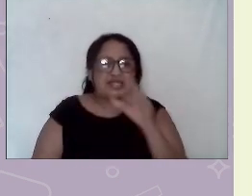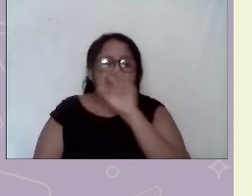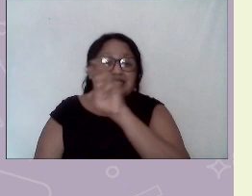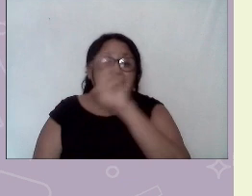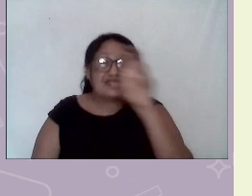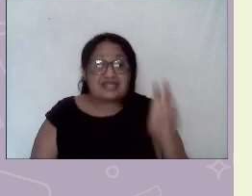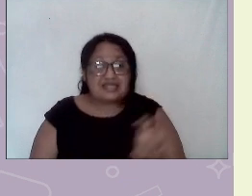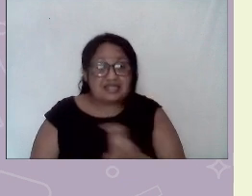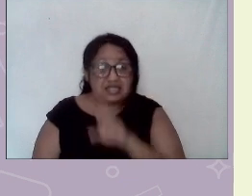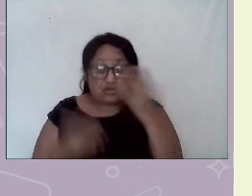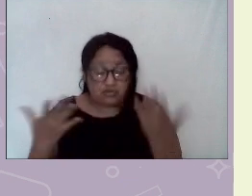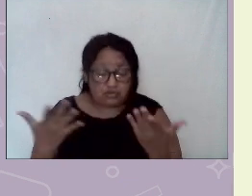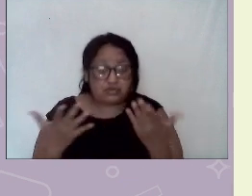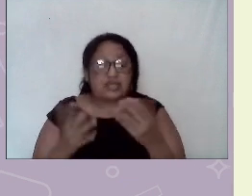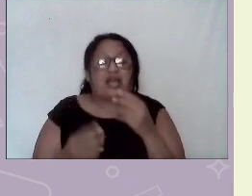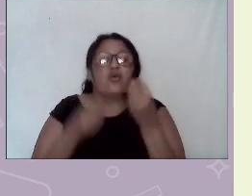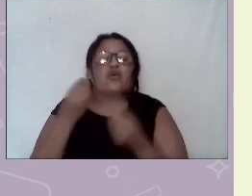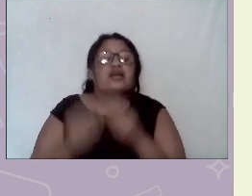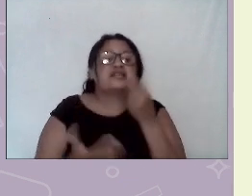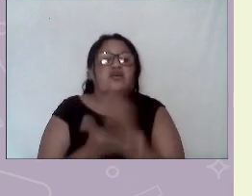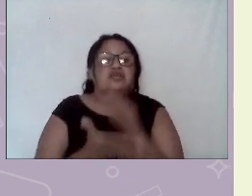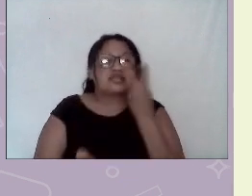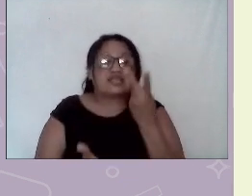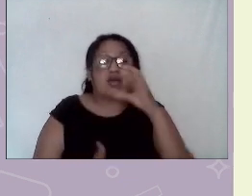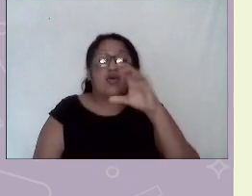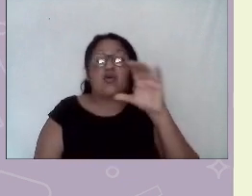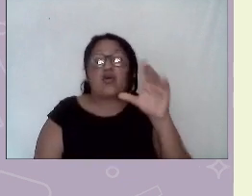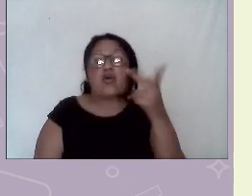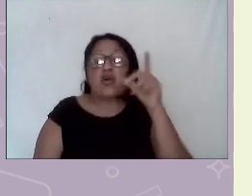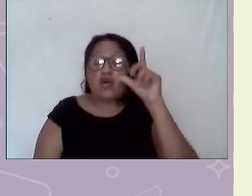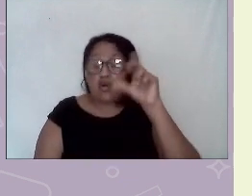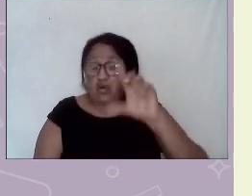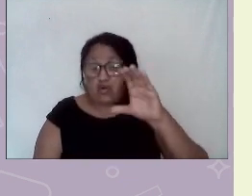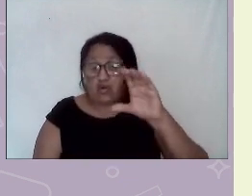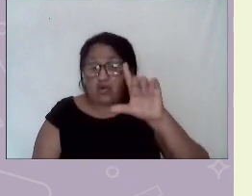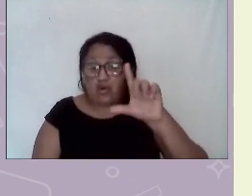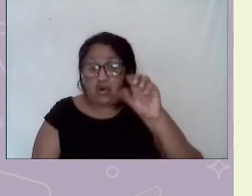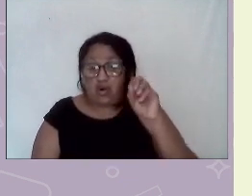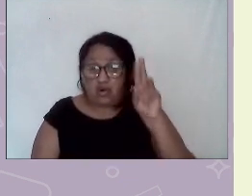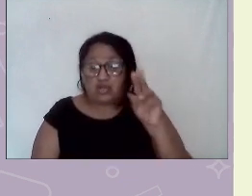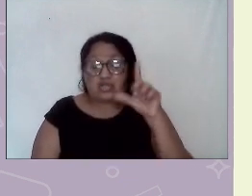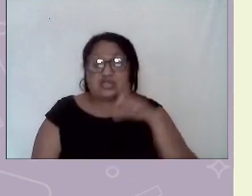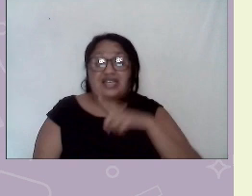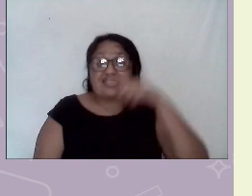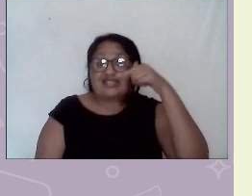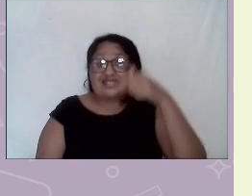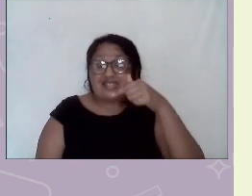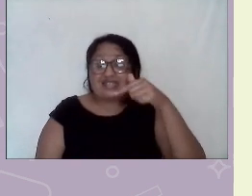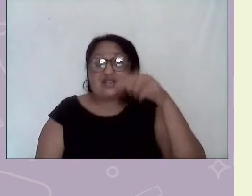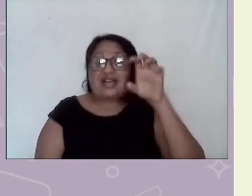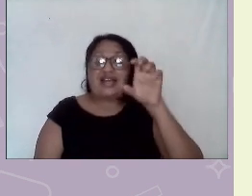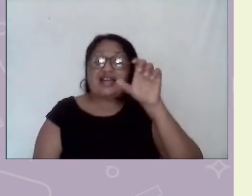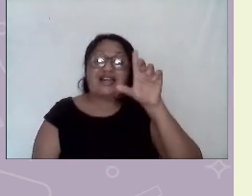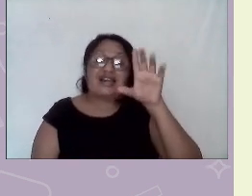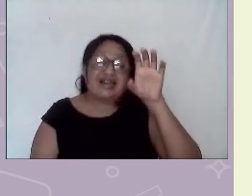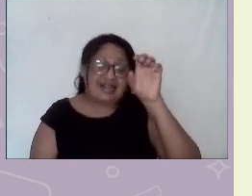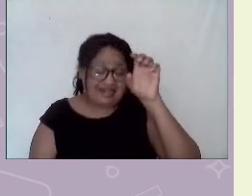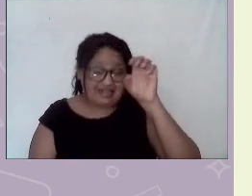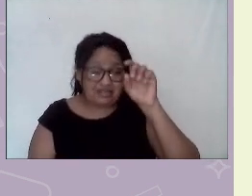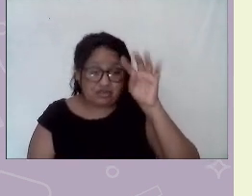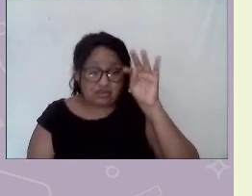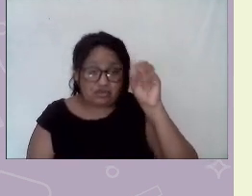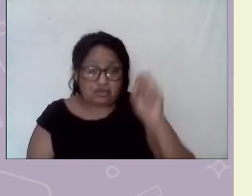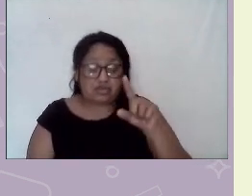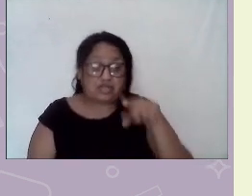e o que está acontecendo? o cloro tem 7 átomos 7 elétrons na sua última camada